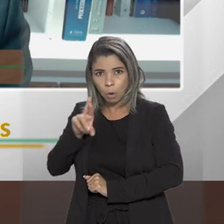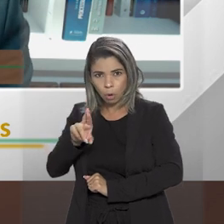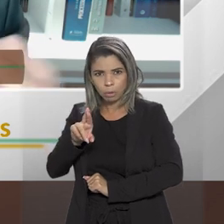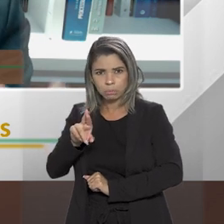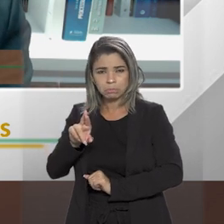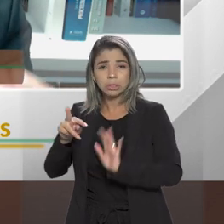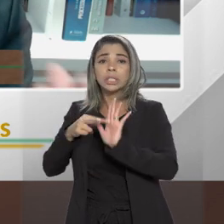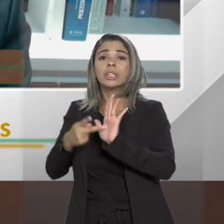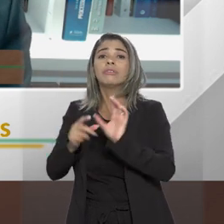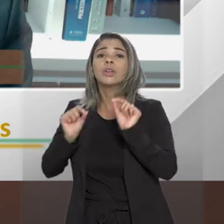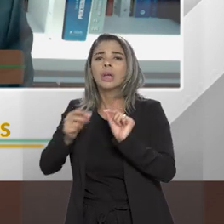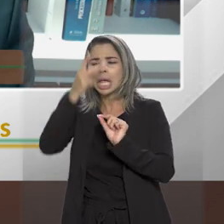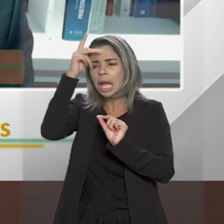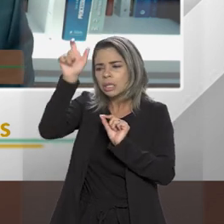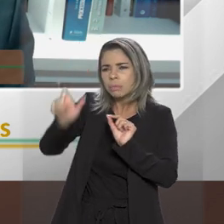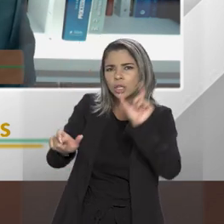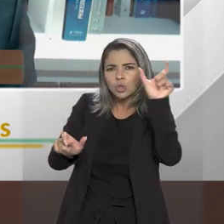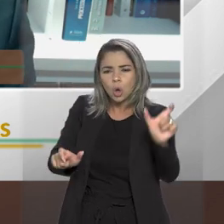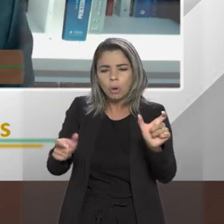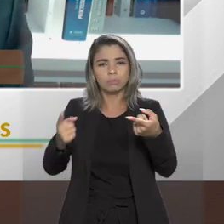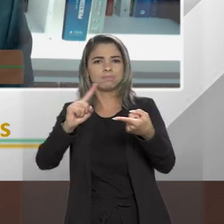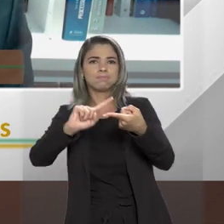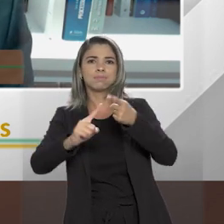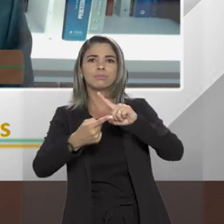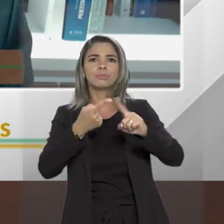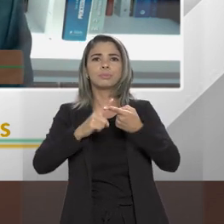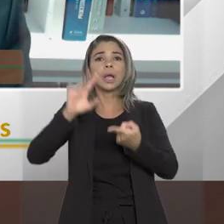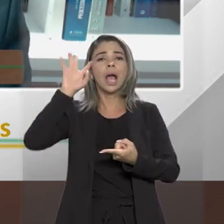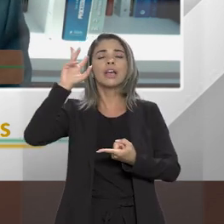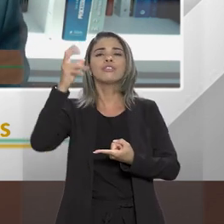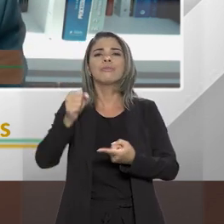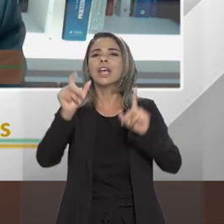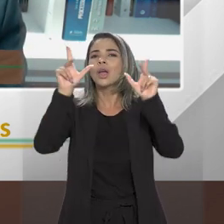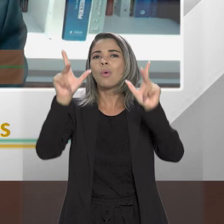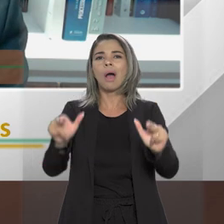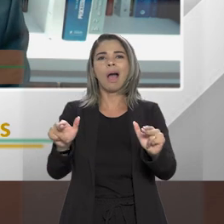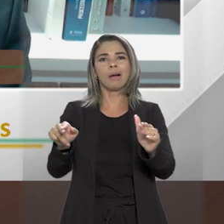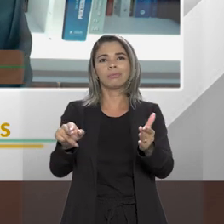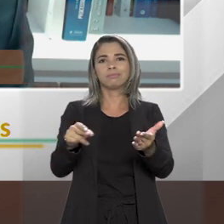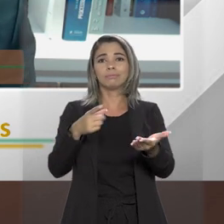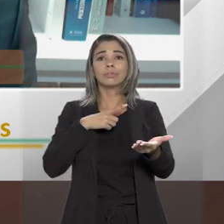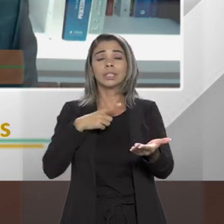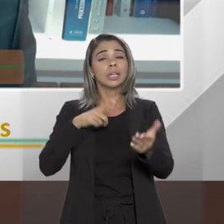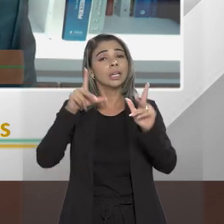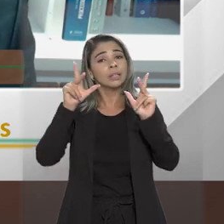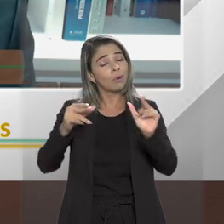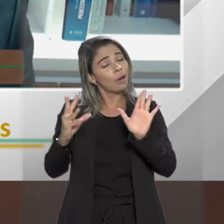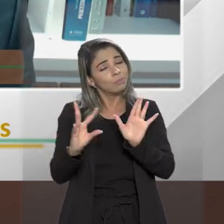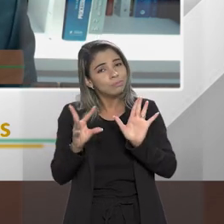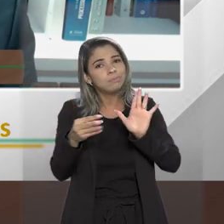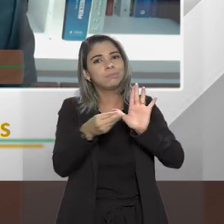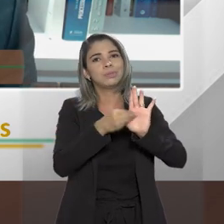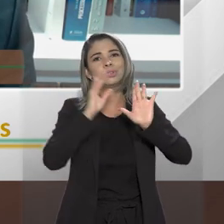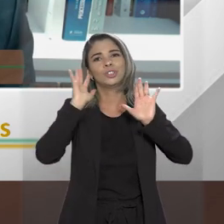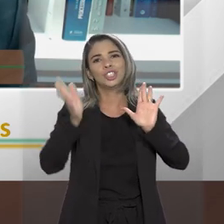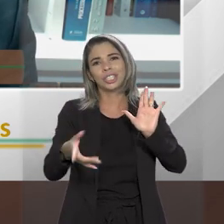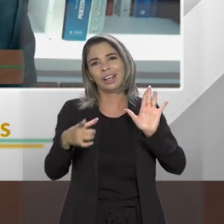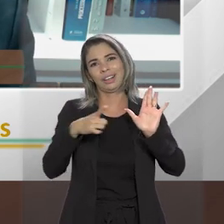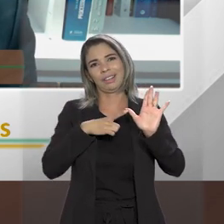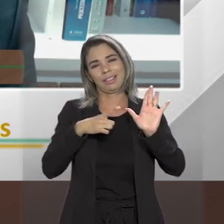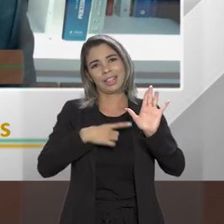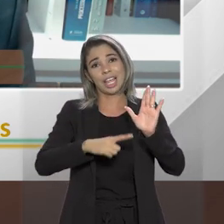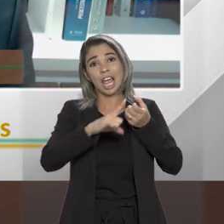portanto, negociam, dialogam para chegar a um bom termo, está expressamente prevista a autocomposição no